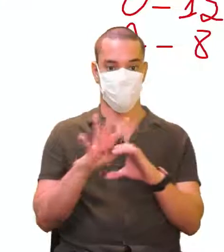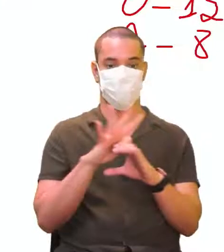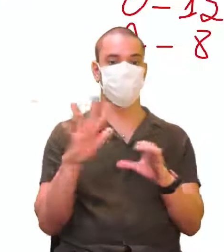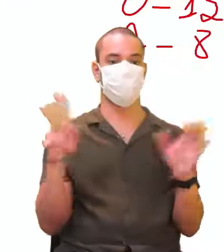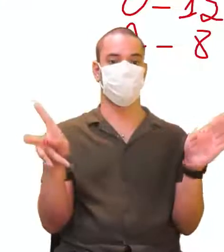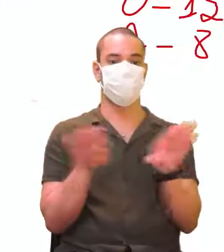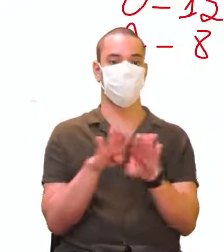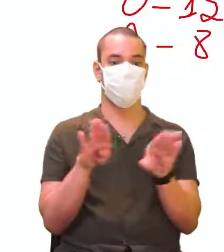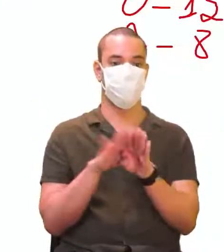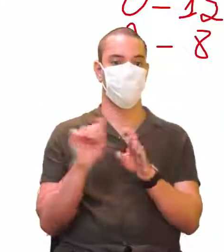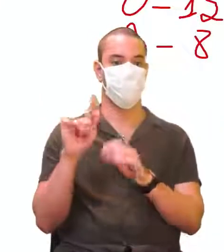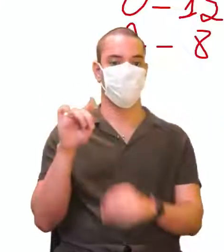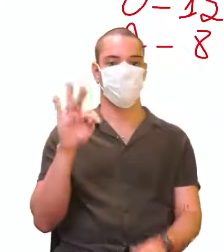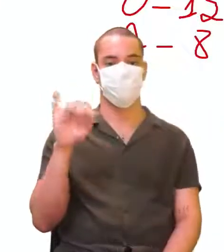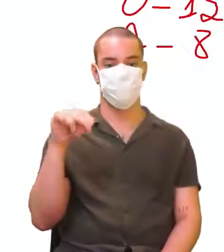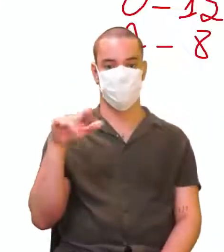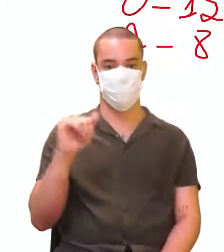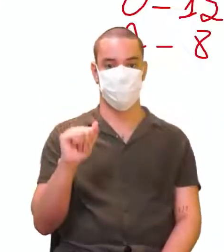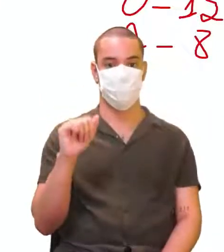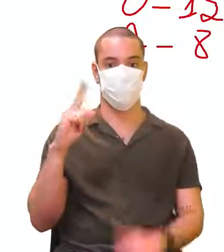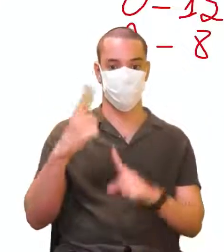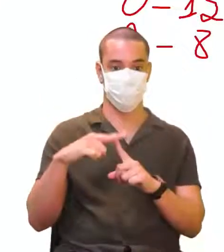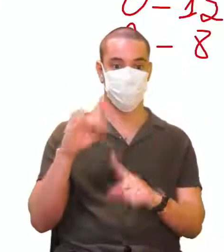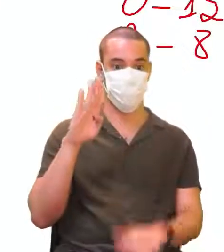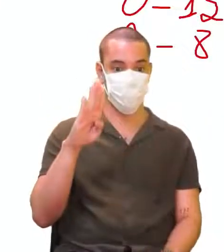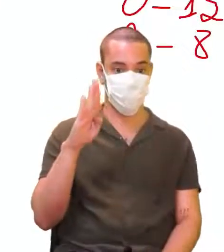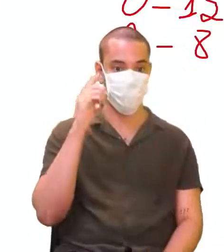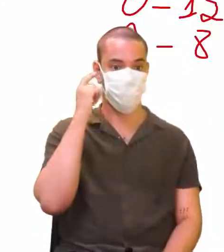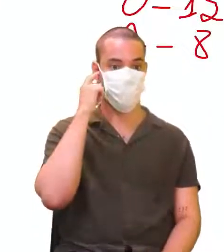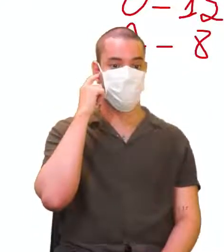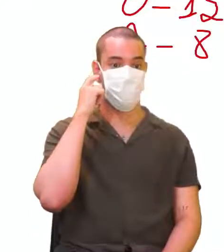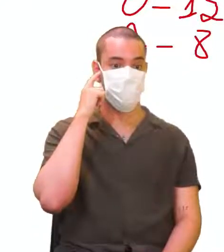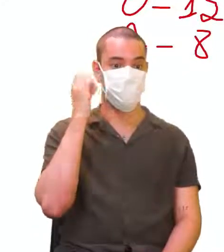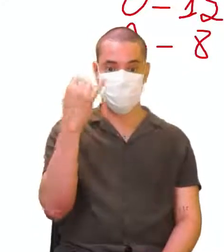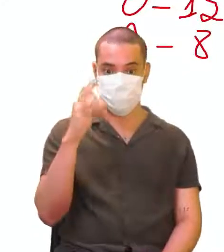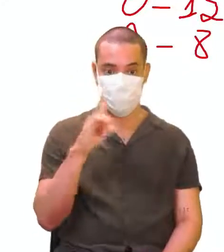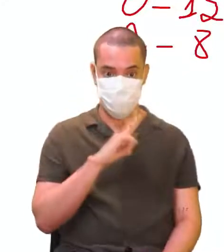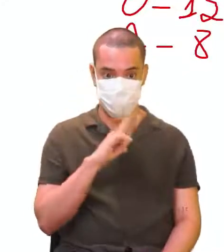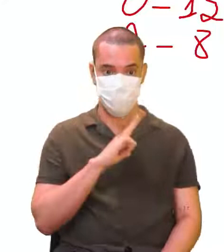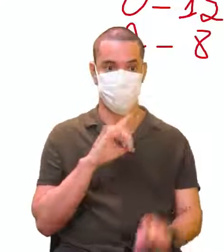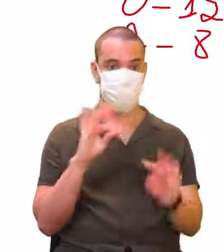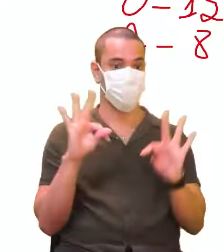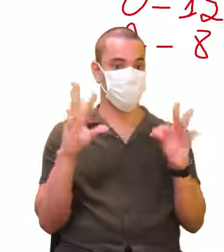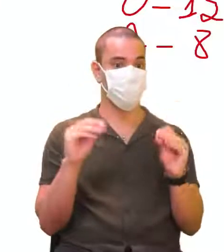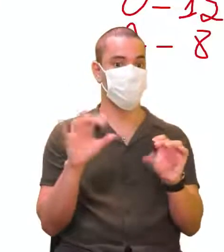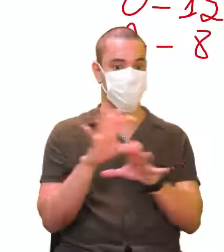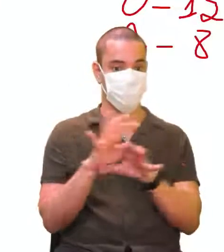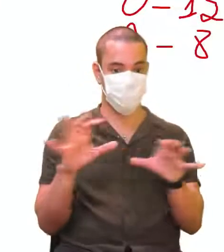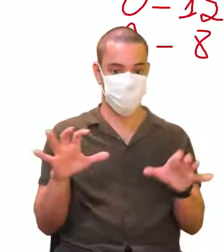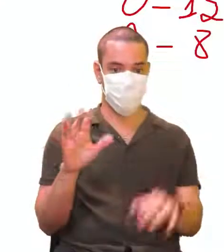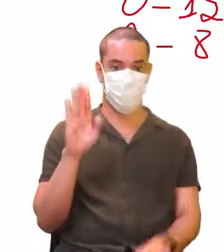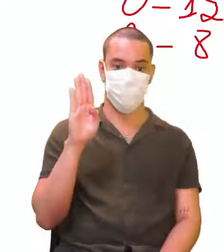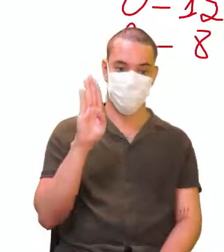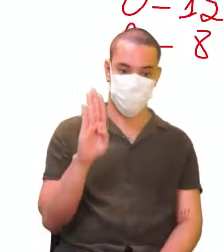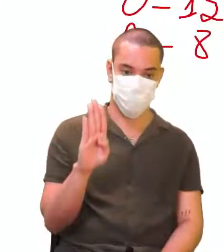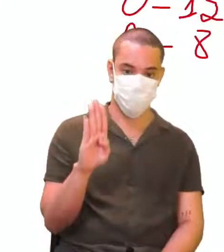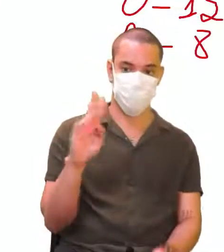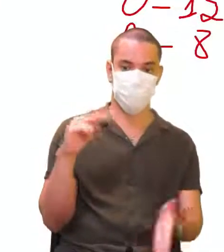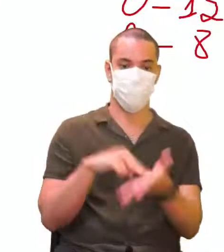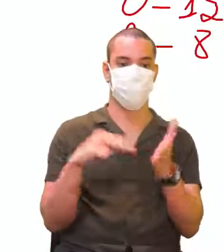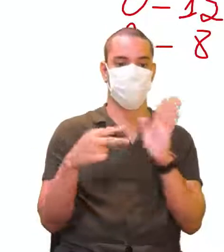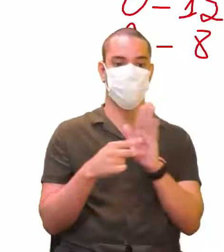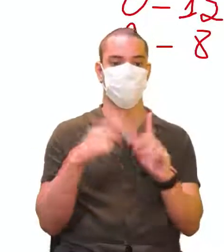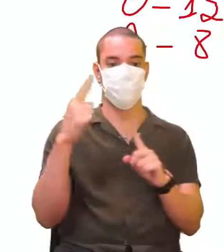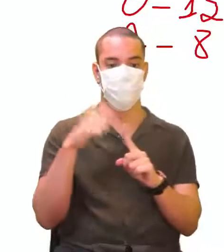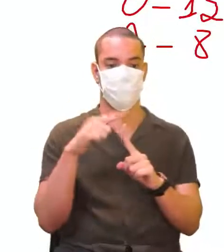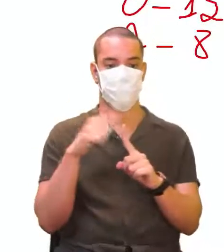e aglutinina do tipo B. Agora, olha aqui. Se ele tem aglutininas, que são os anticorpos B, então esse indivíduo é